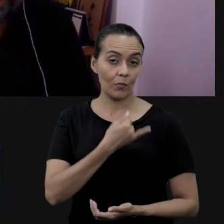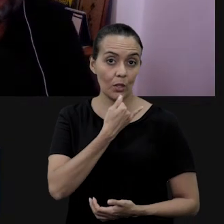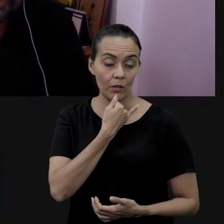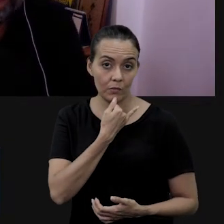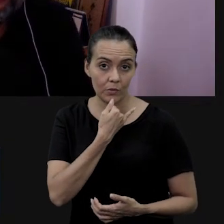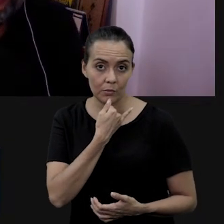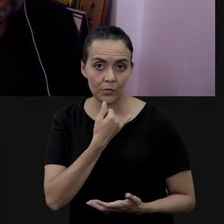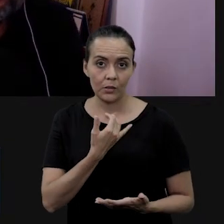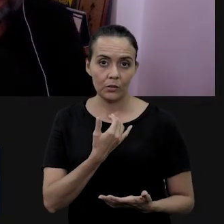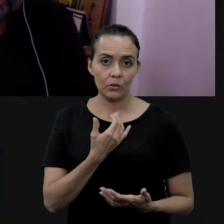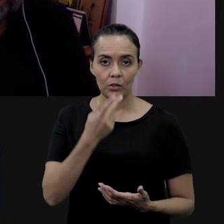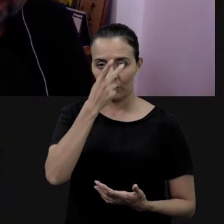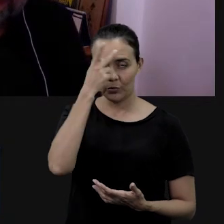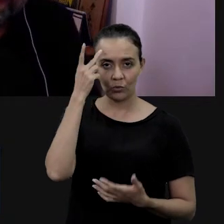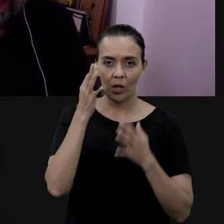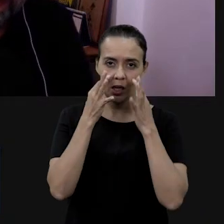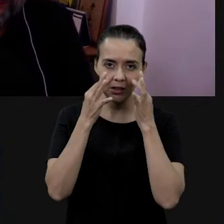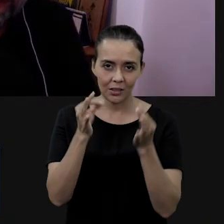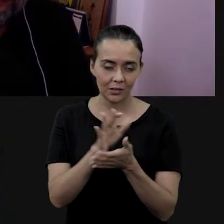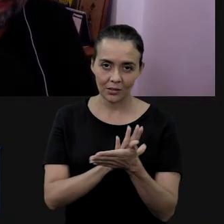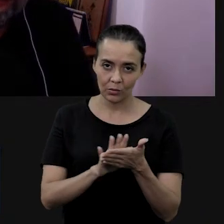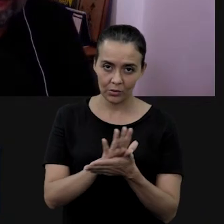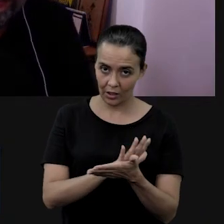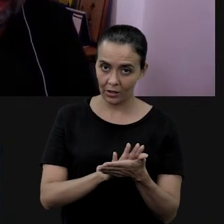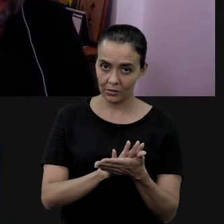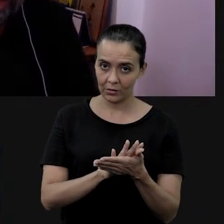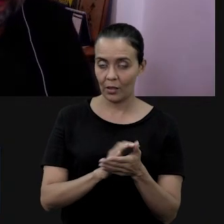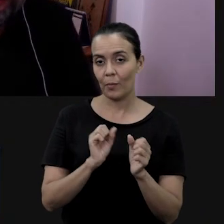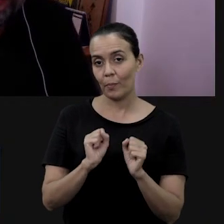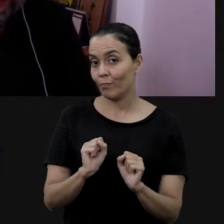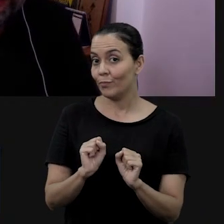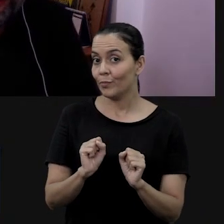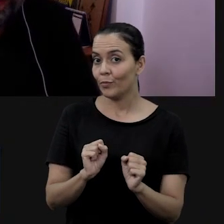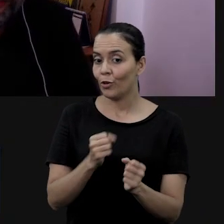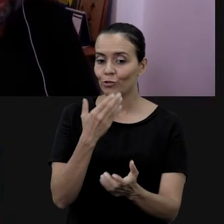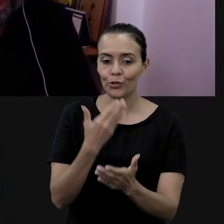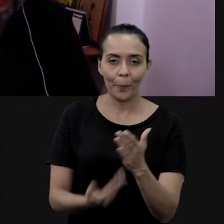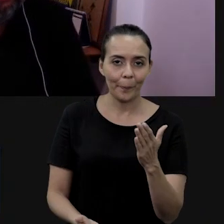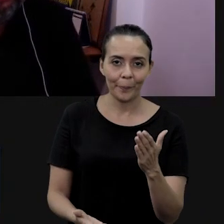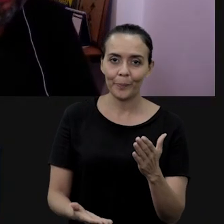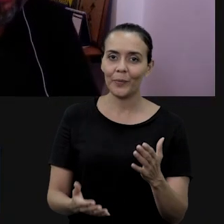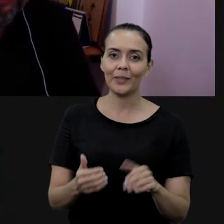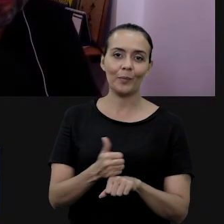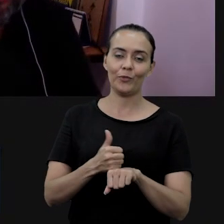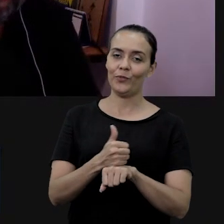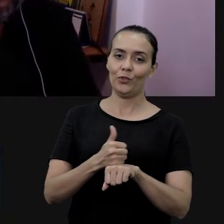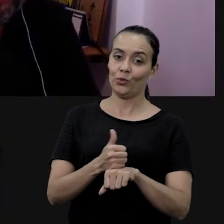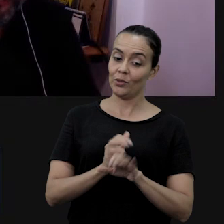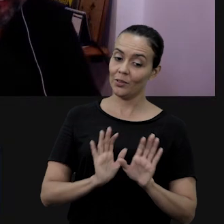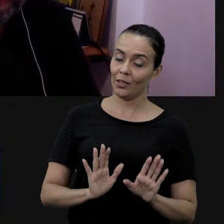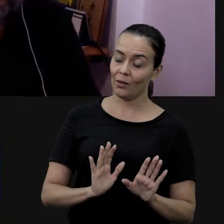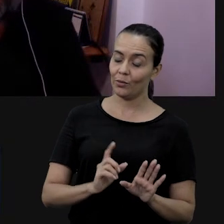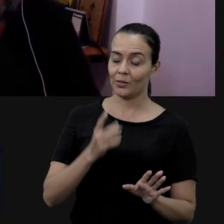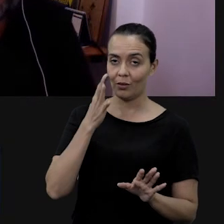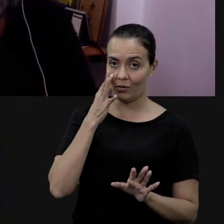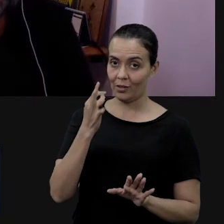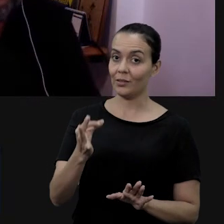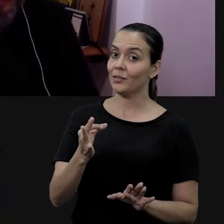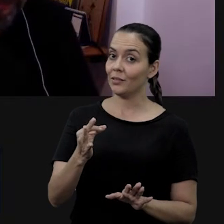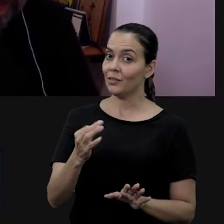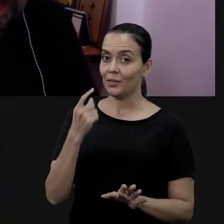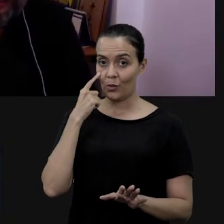ou para pessoas que não prestem atenção nisso, elas podem perder uma grande chance ali de começar uma carreira por